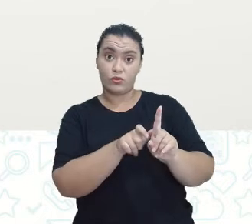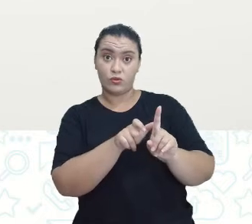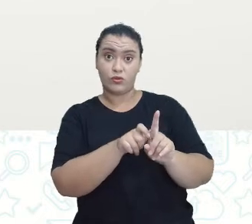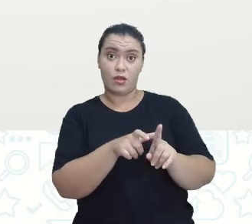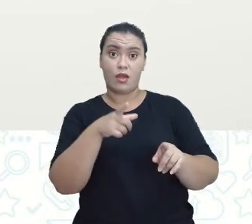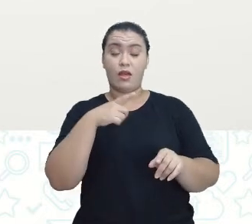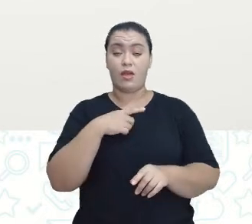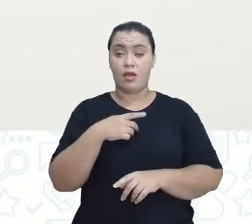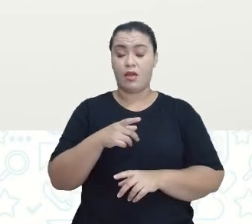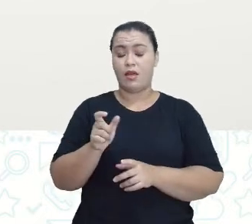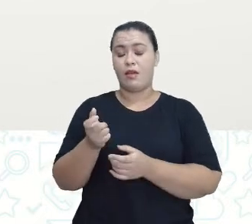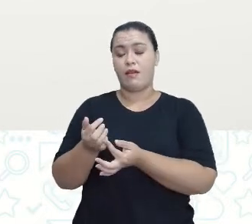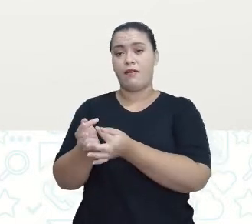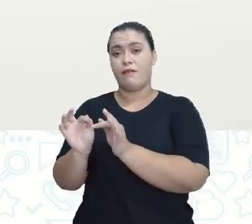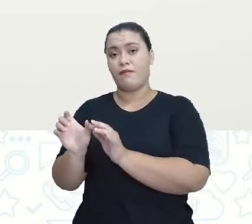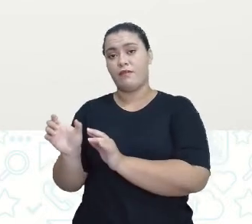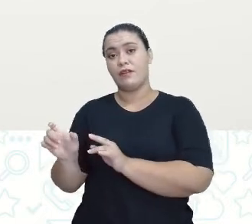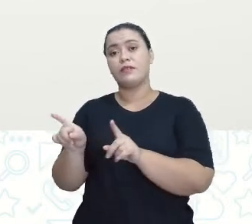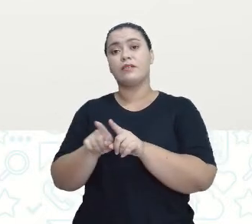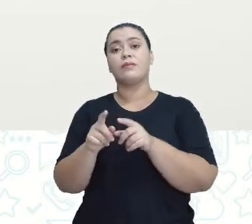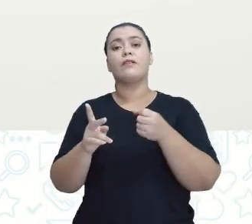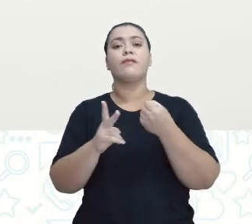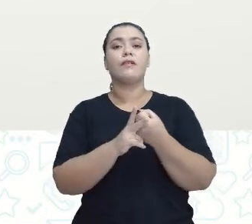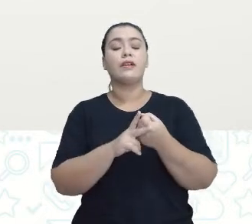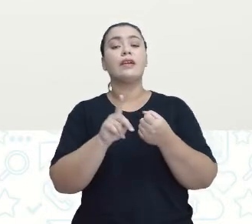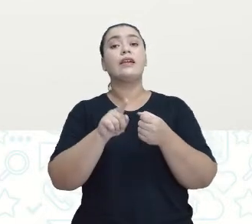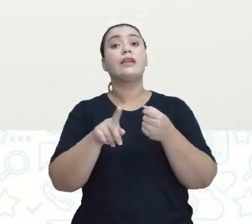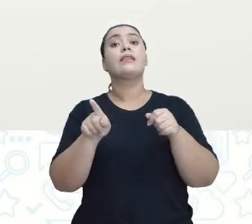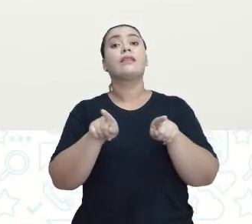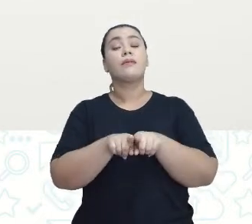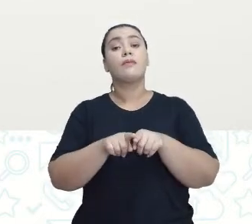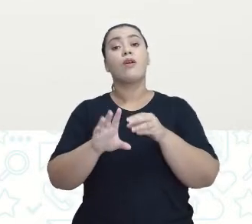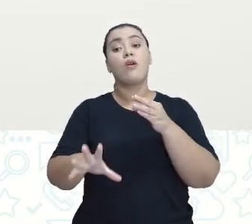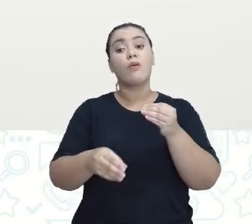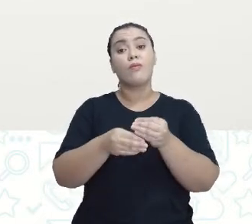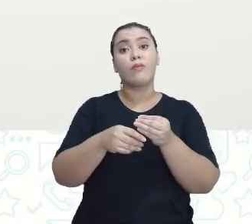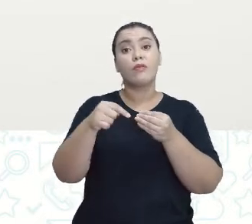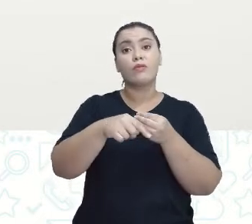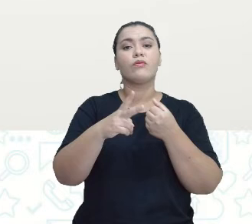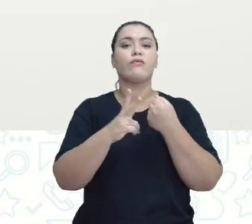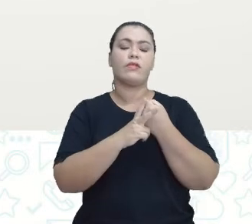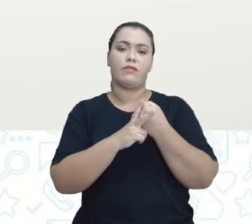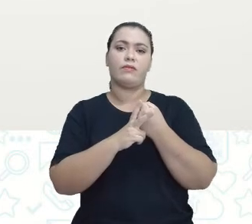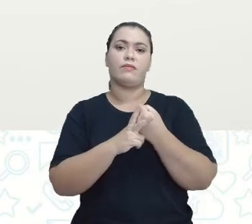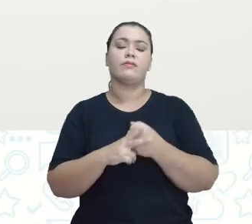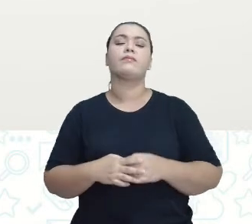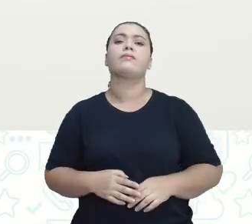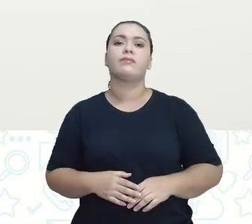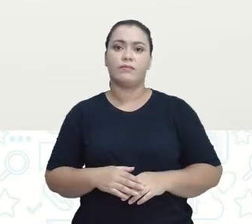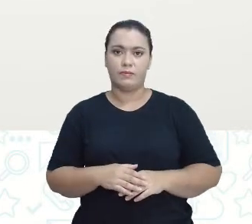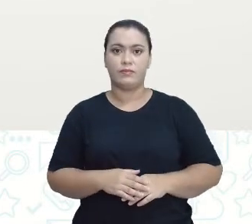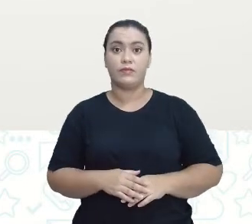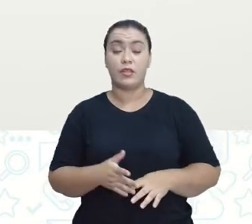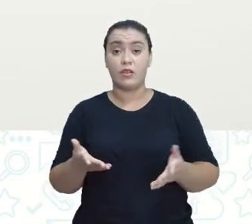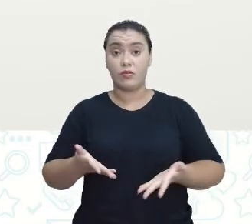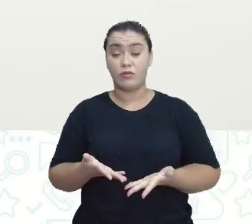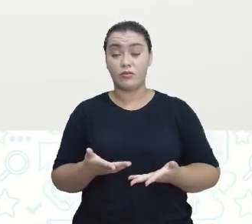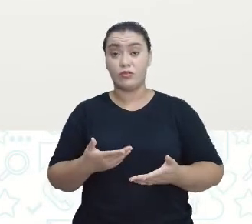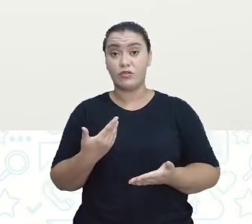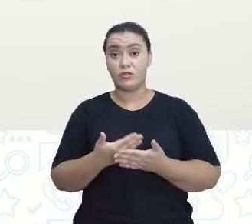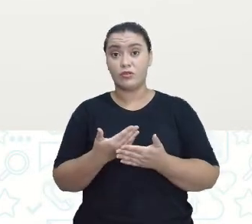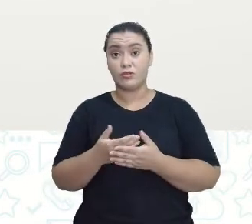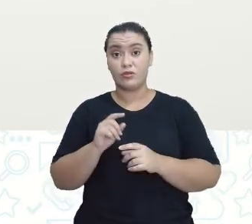o predicado, o verbo e o complemento do verbo. Aí, o que a gente vai estudar hoje vai